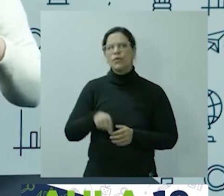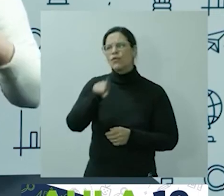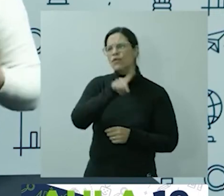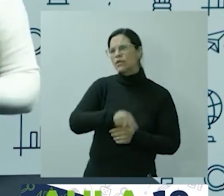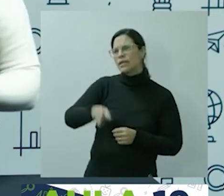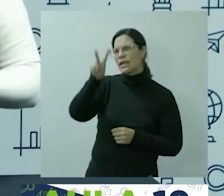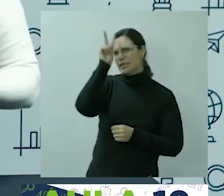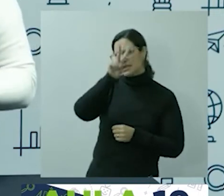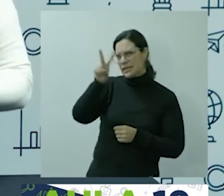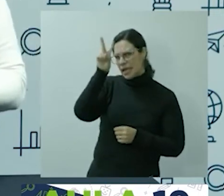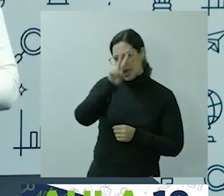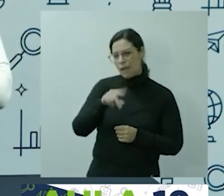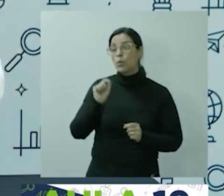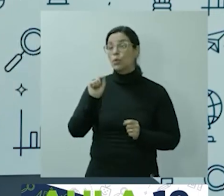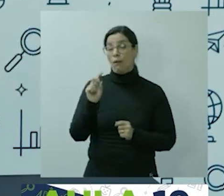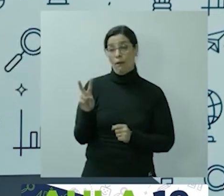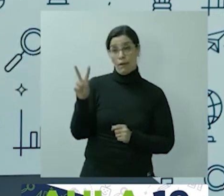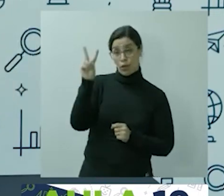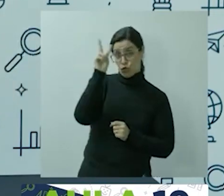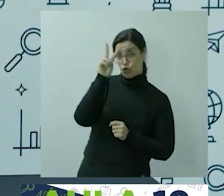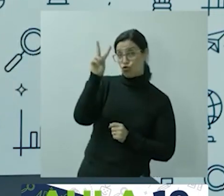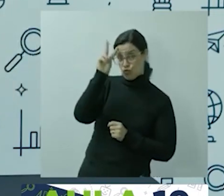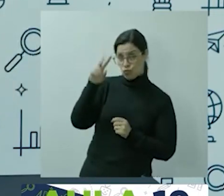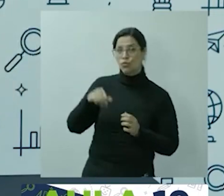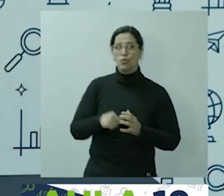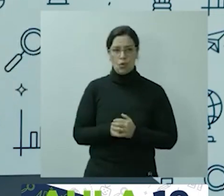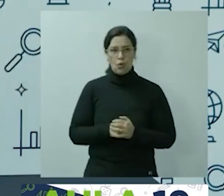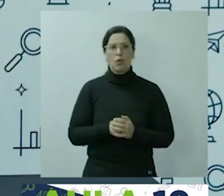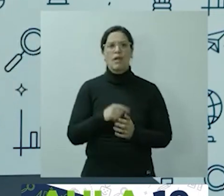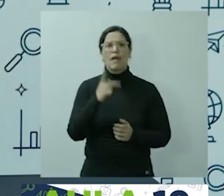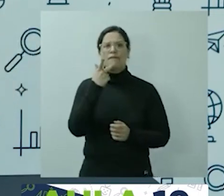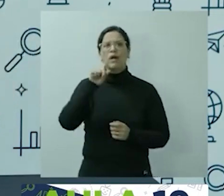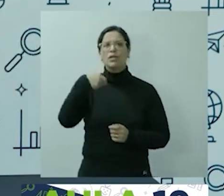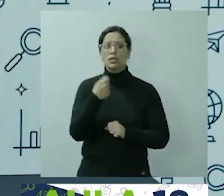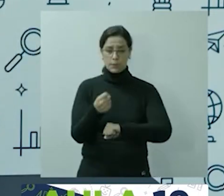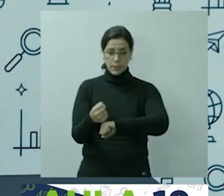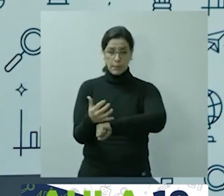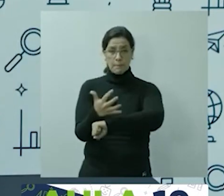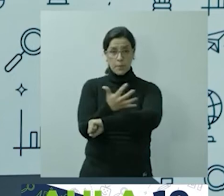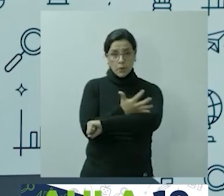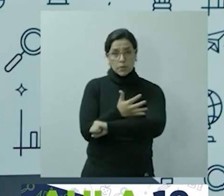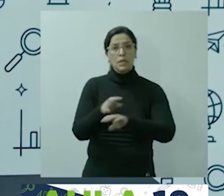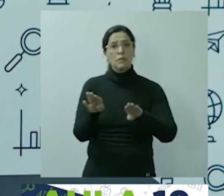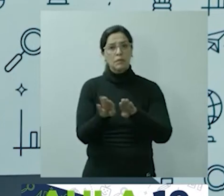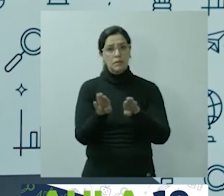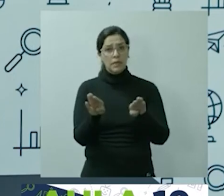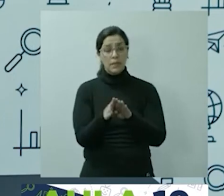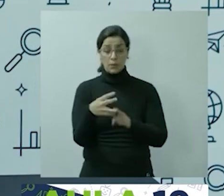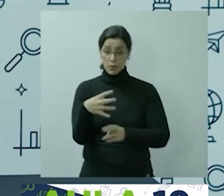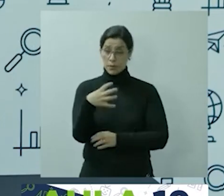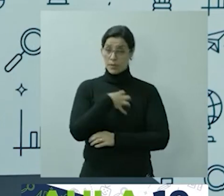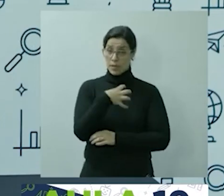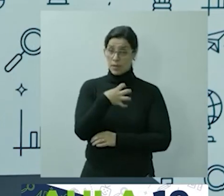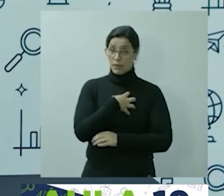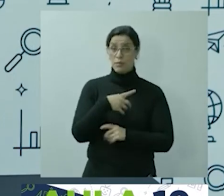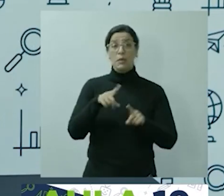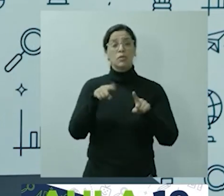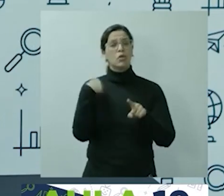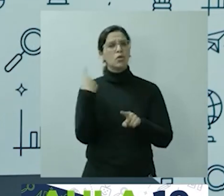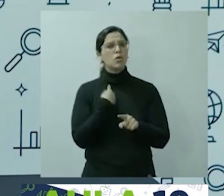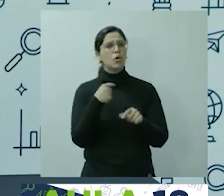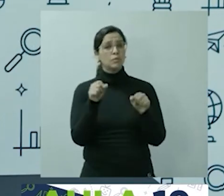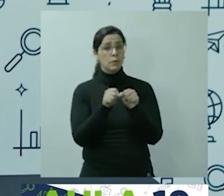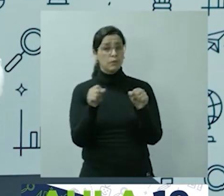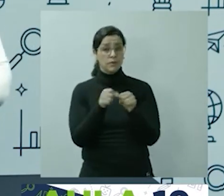lembram que lá na história, né, fala sobre emoções, sobre sentimentos, então nós